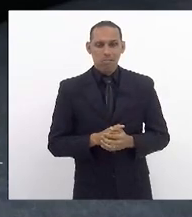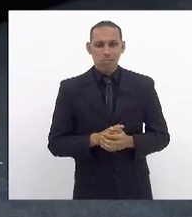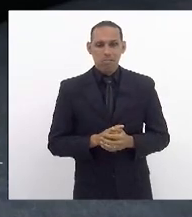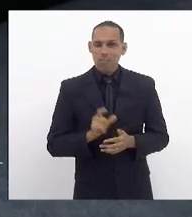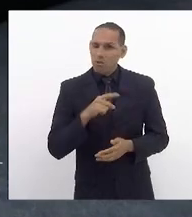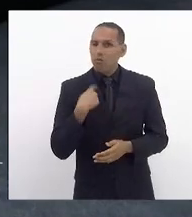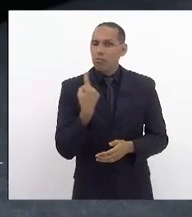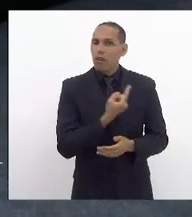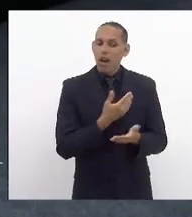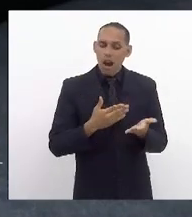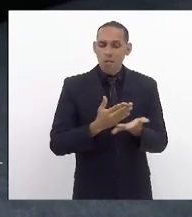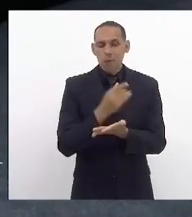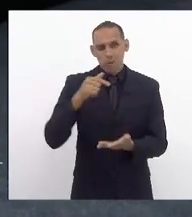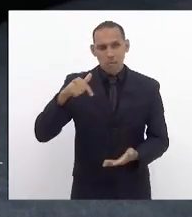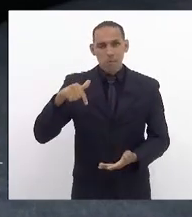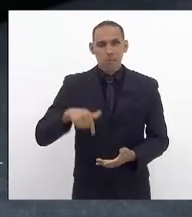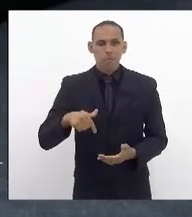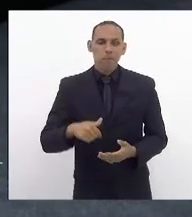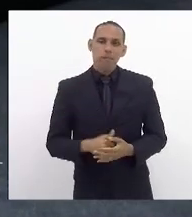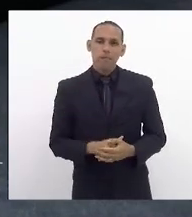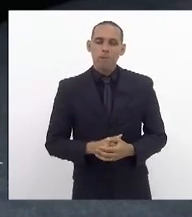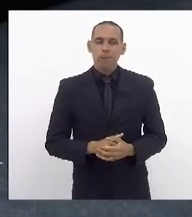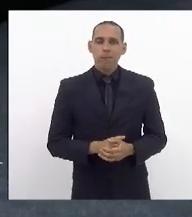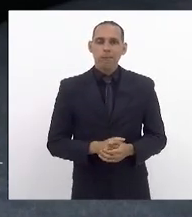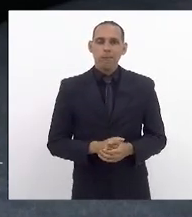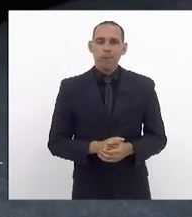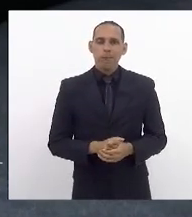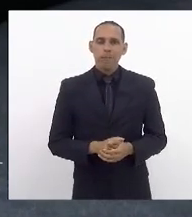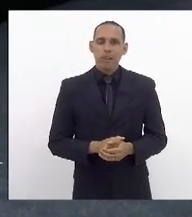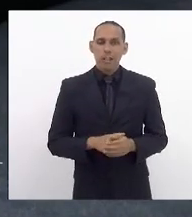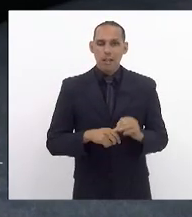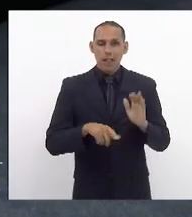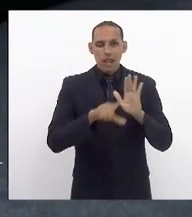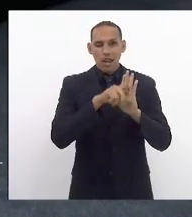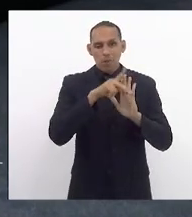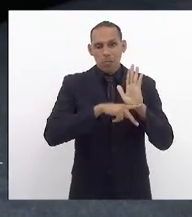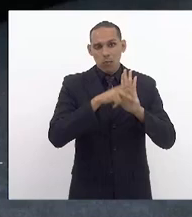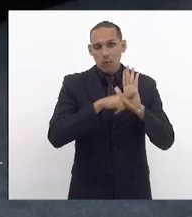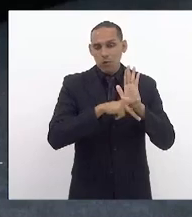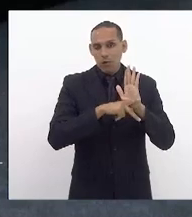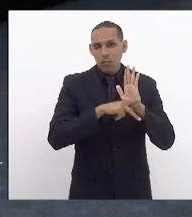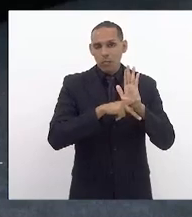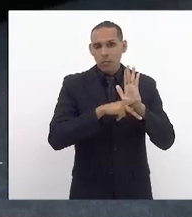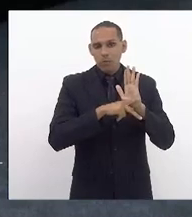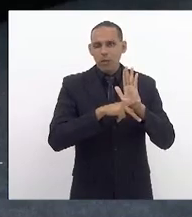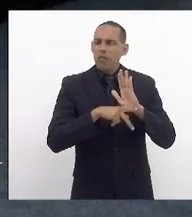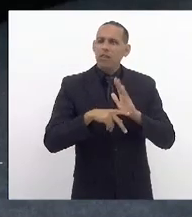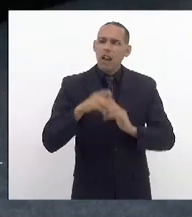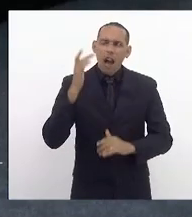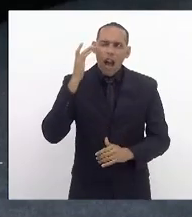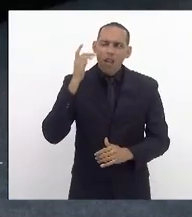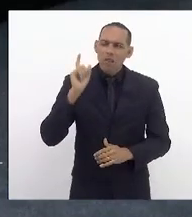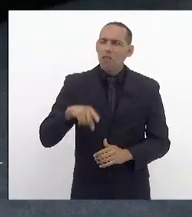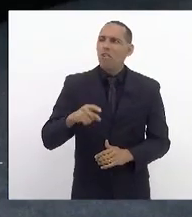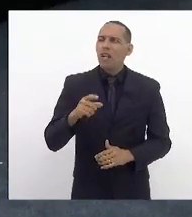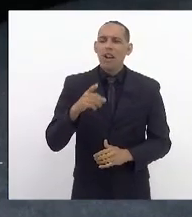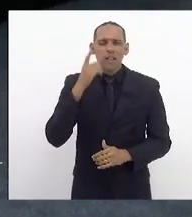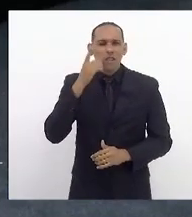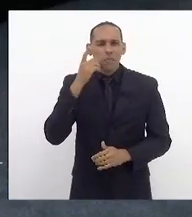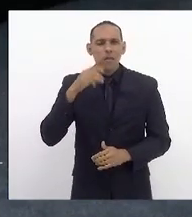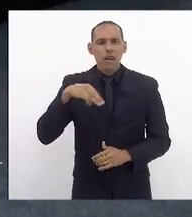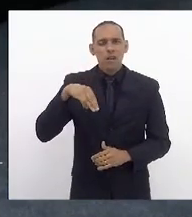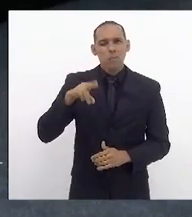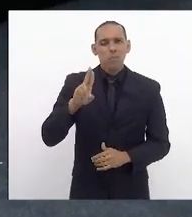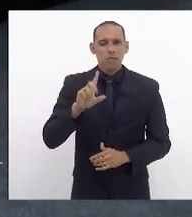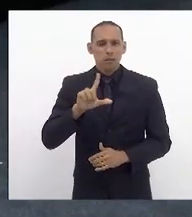Nós aprovamos aqui um projeto de lei, se eu não me engano, do deputado estadual Marcos Miller,